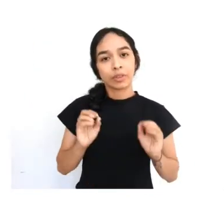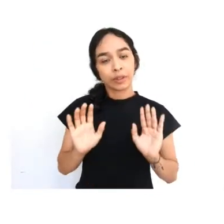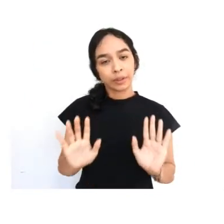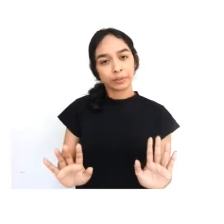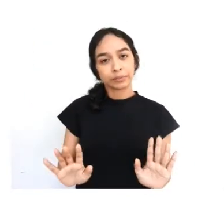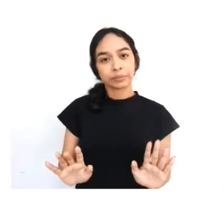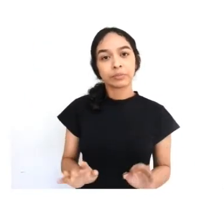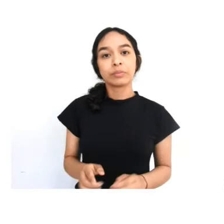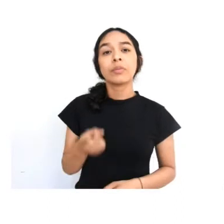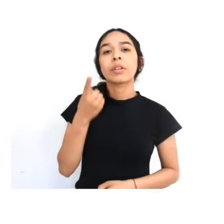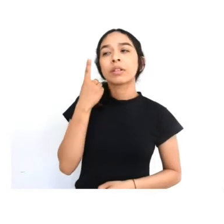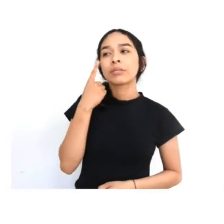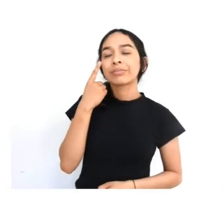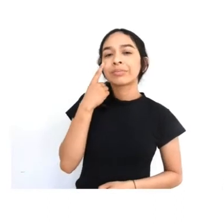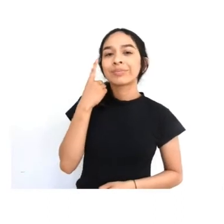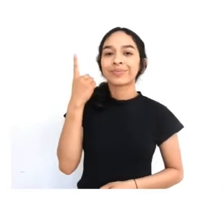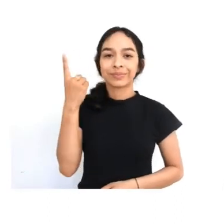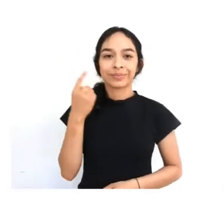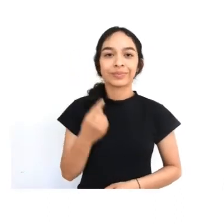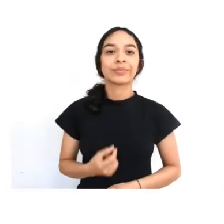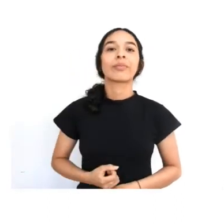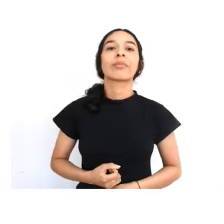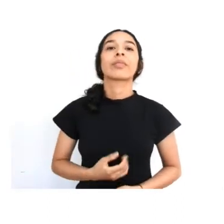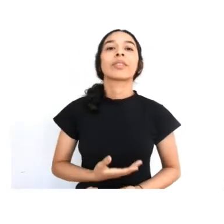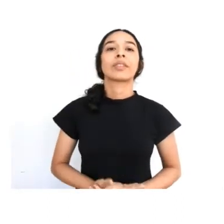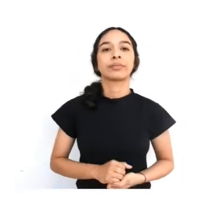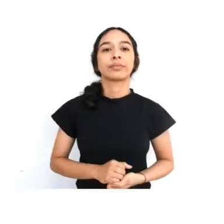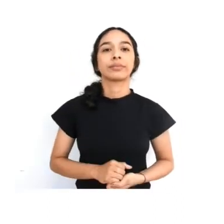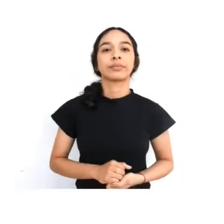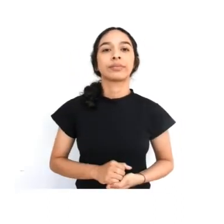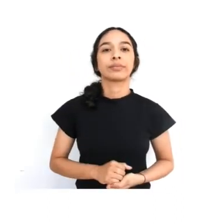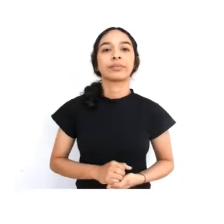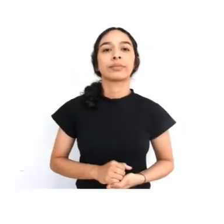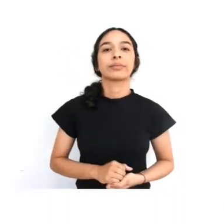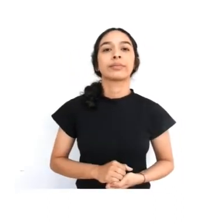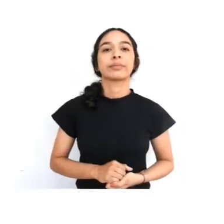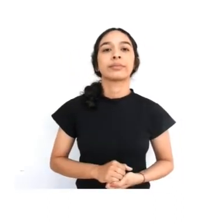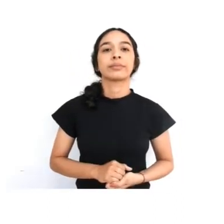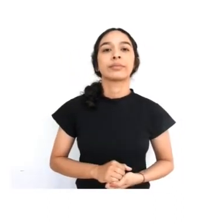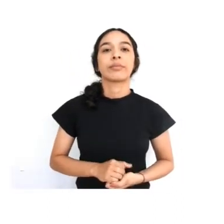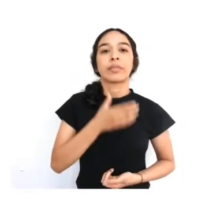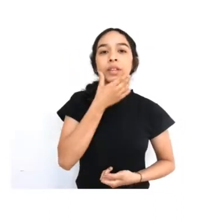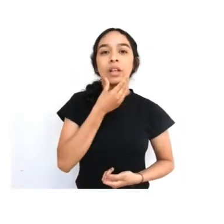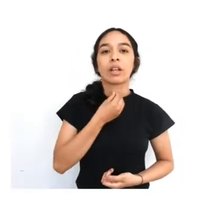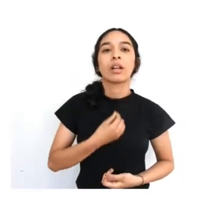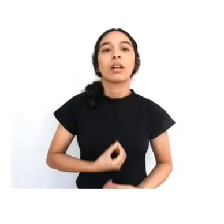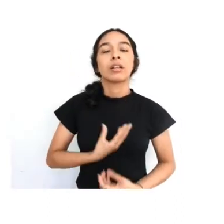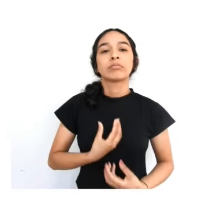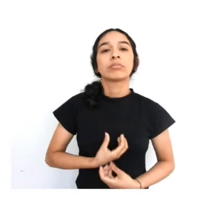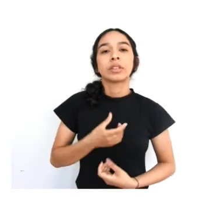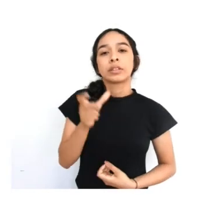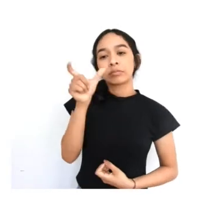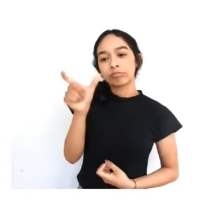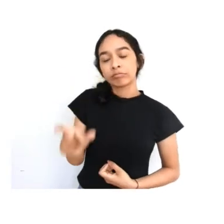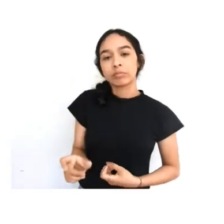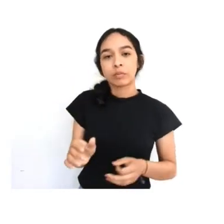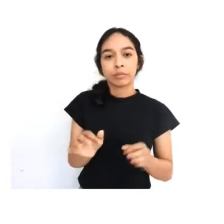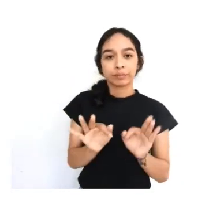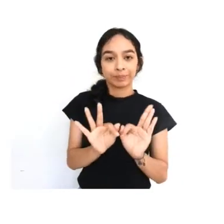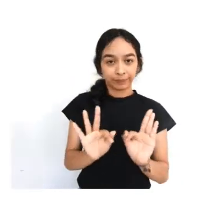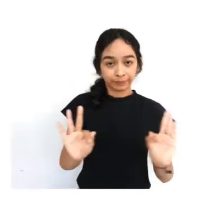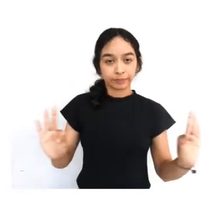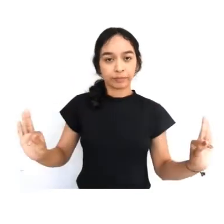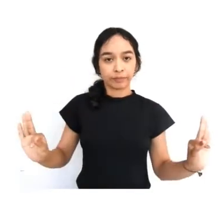mas nesse caso, nós vamos observar o seguinte: o poeta é o sujeito da oração, a ninfa é o